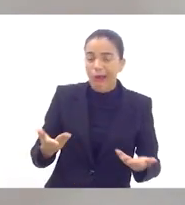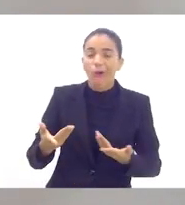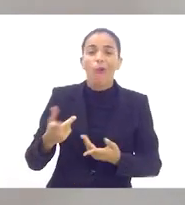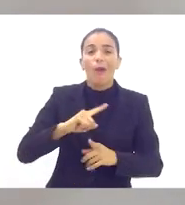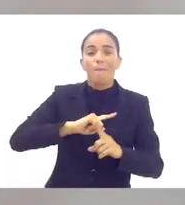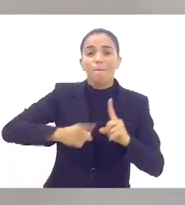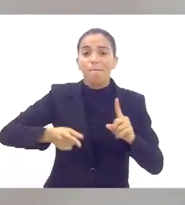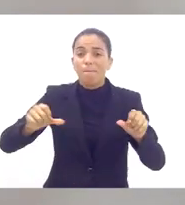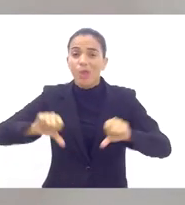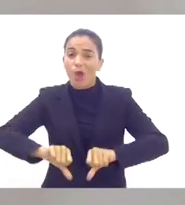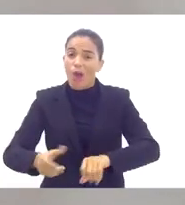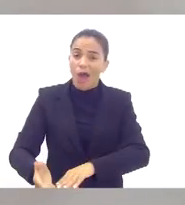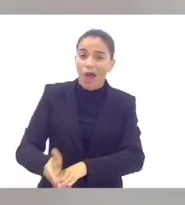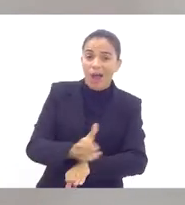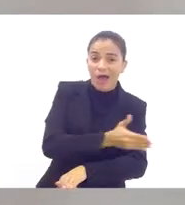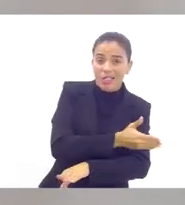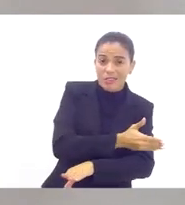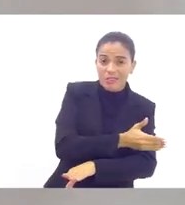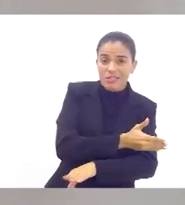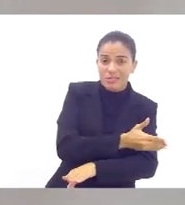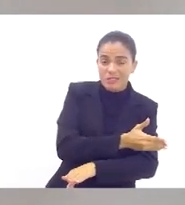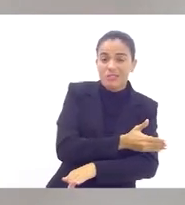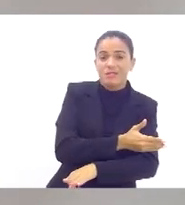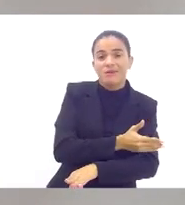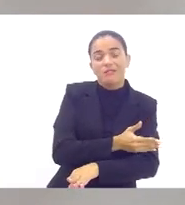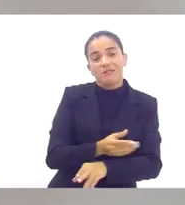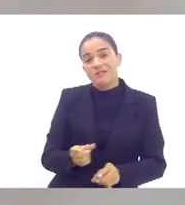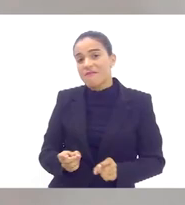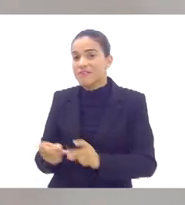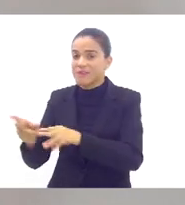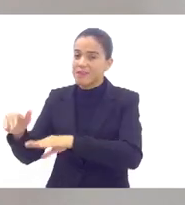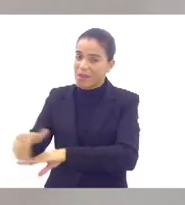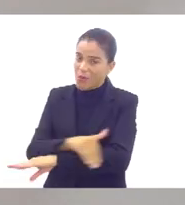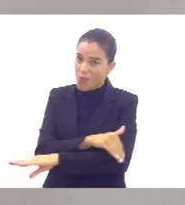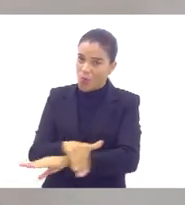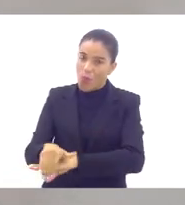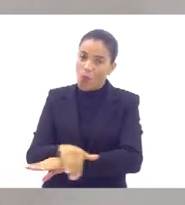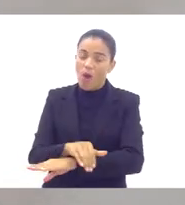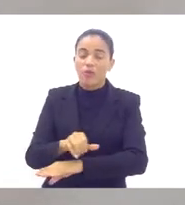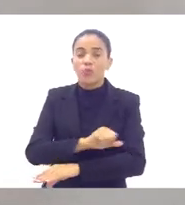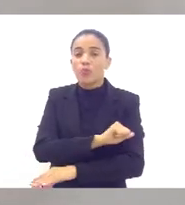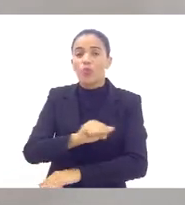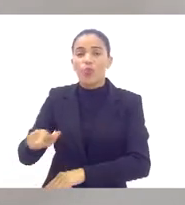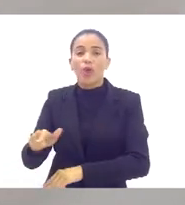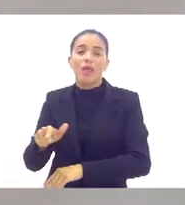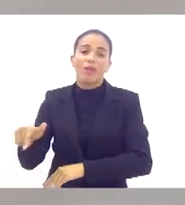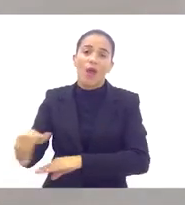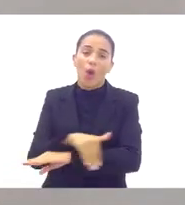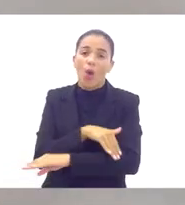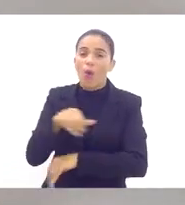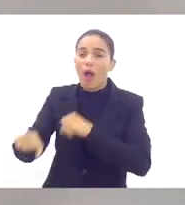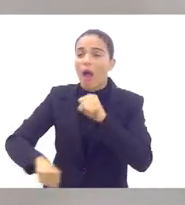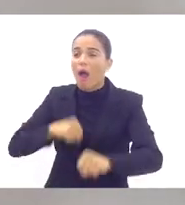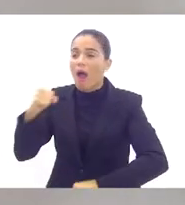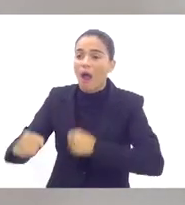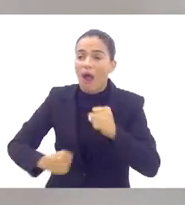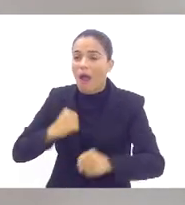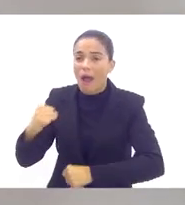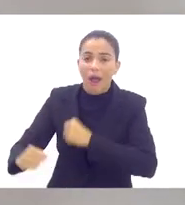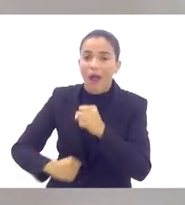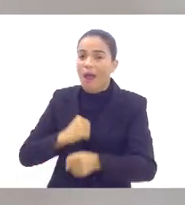pegar antes que ela vá para a rua do que sair correndo atrás de ambulante com